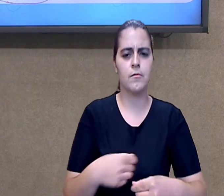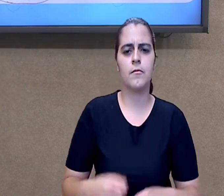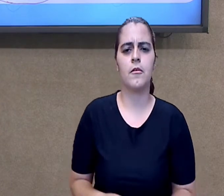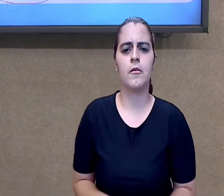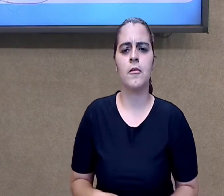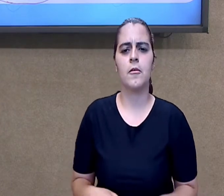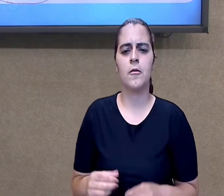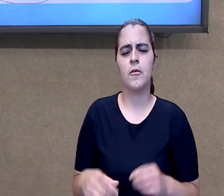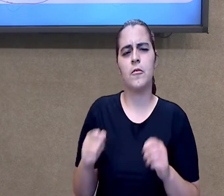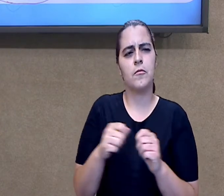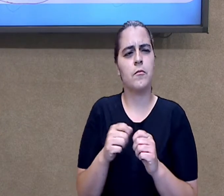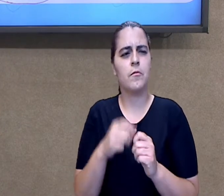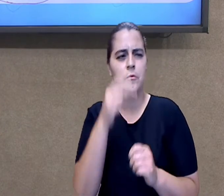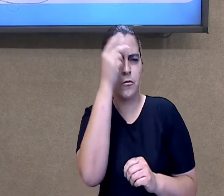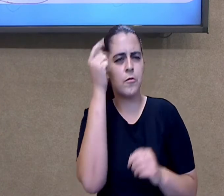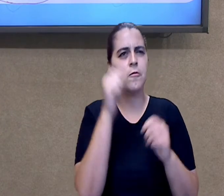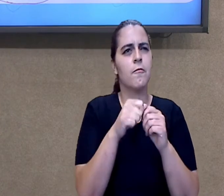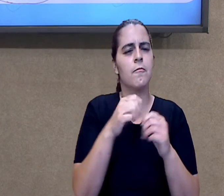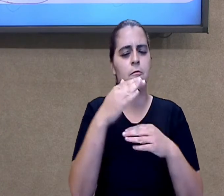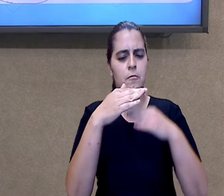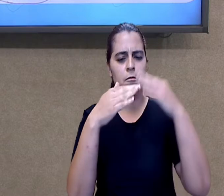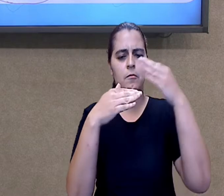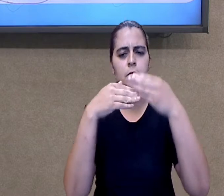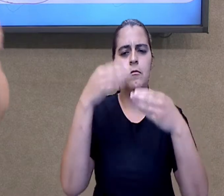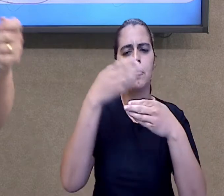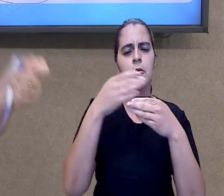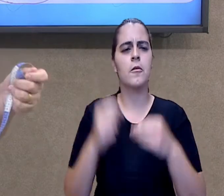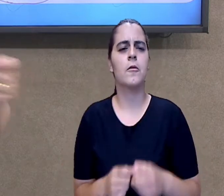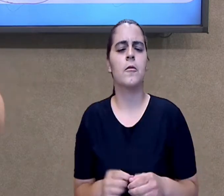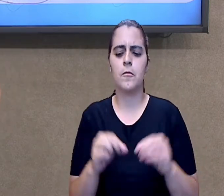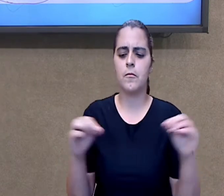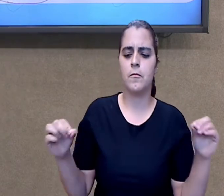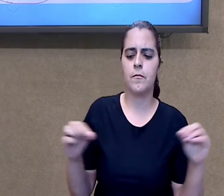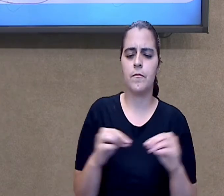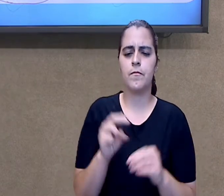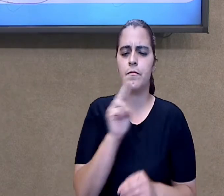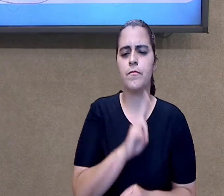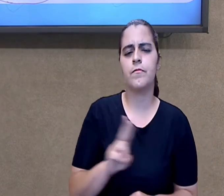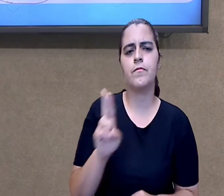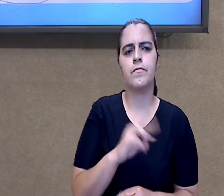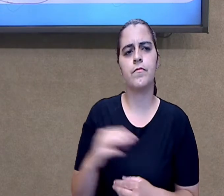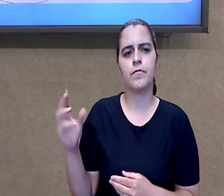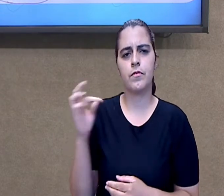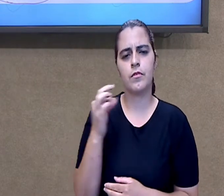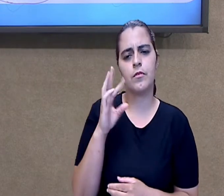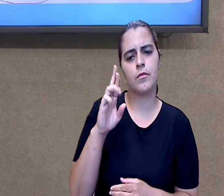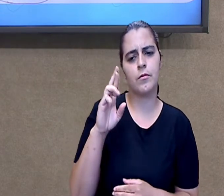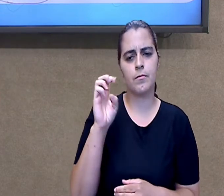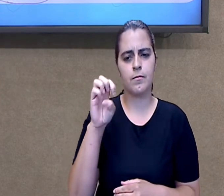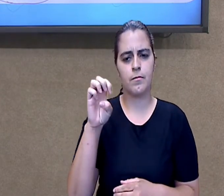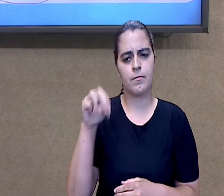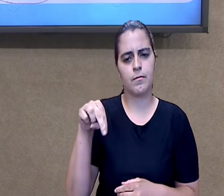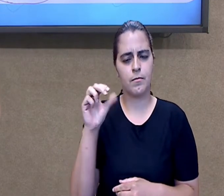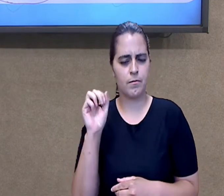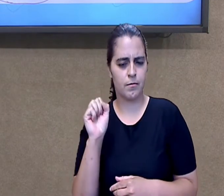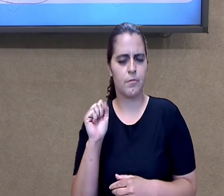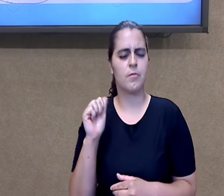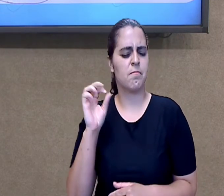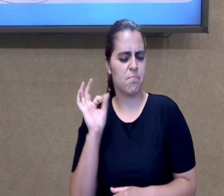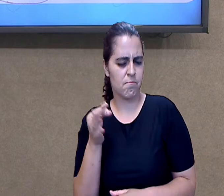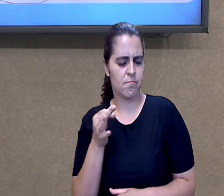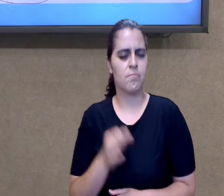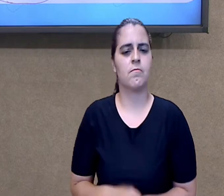os engenheiros e os mestres de obra usam a trena para fazer a medição corretinha e a casa